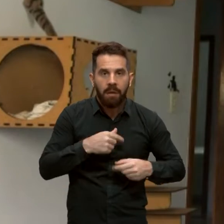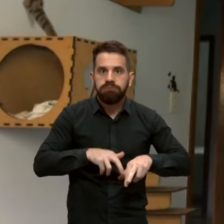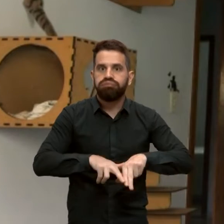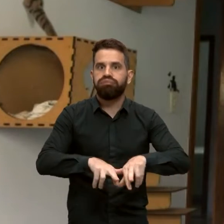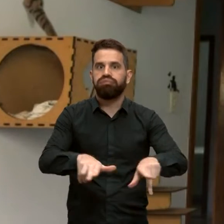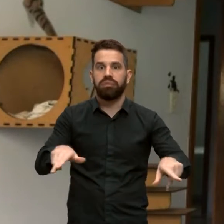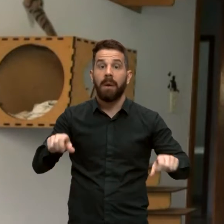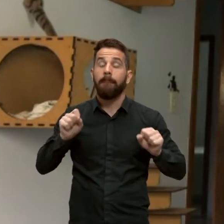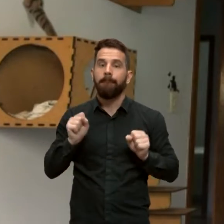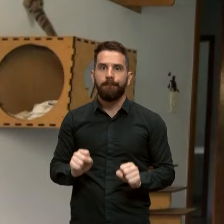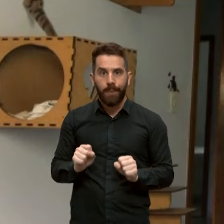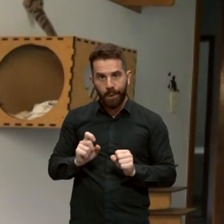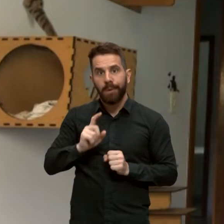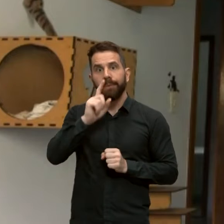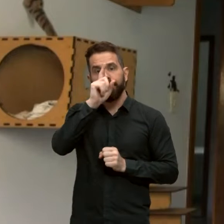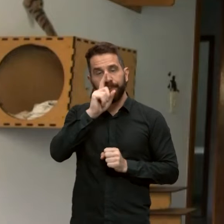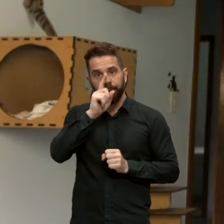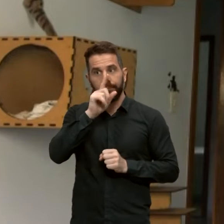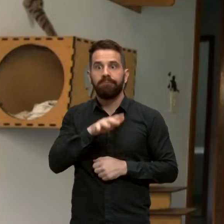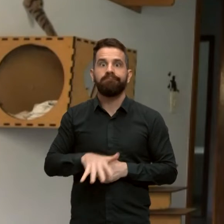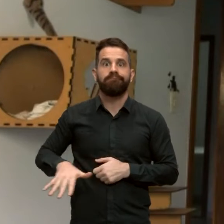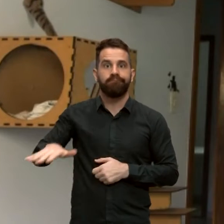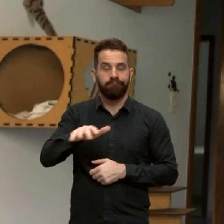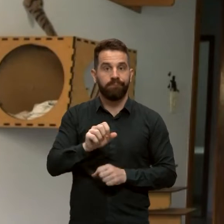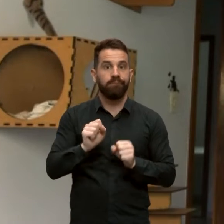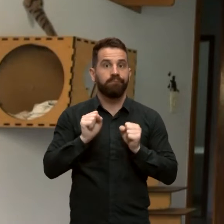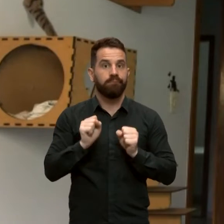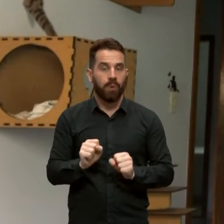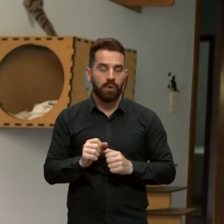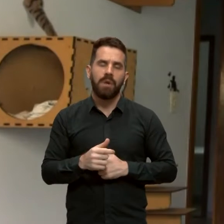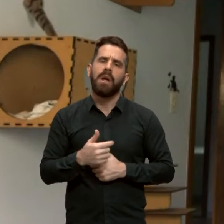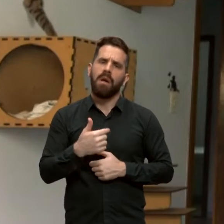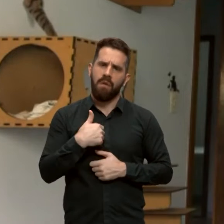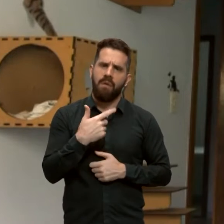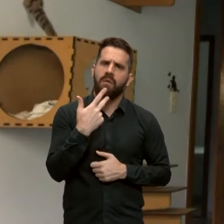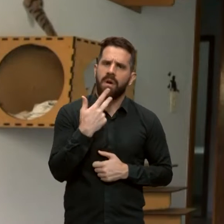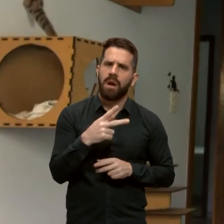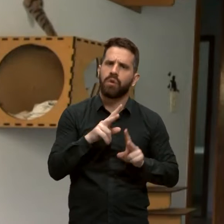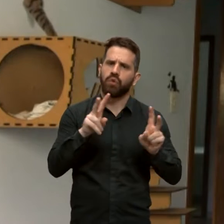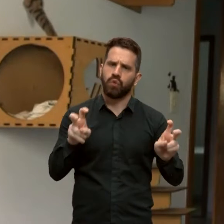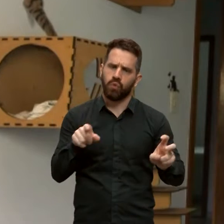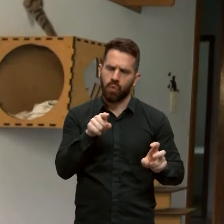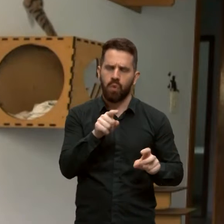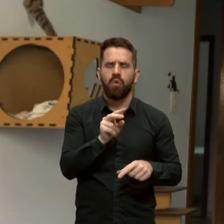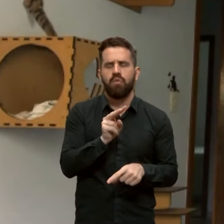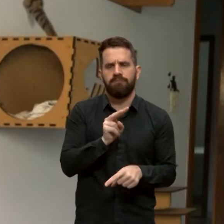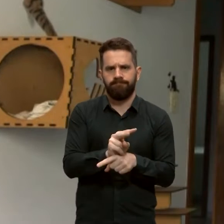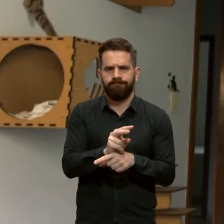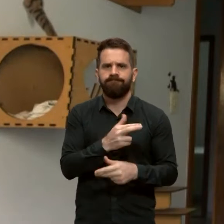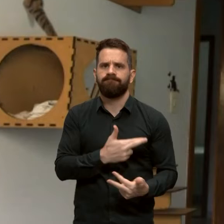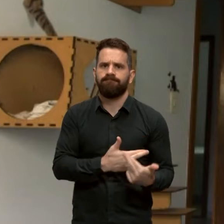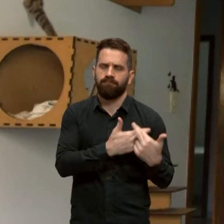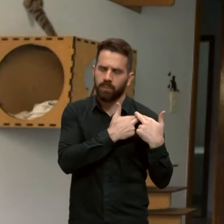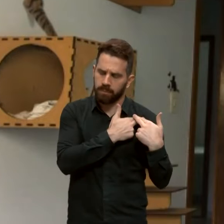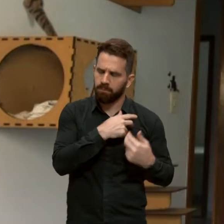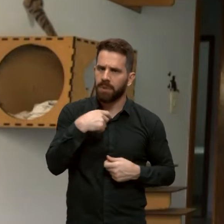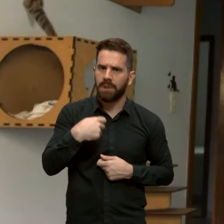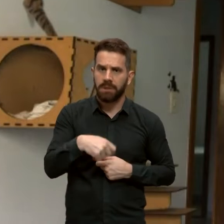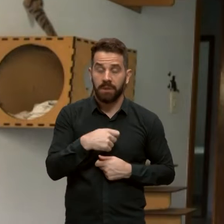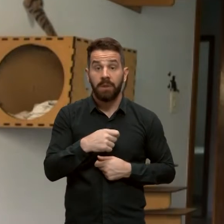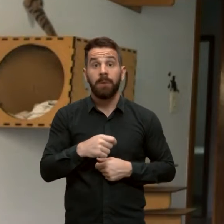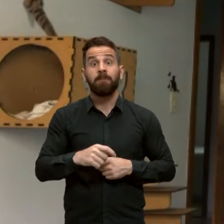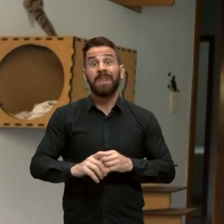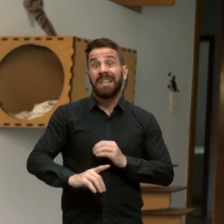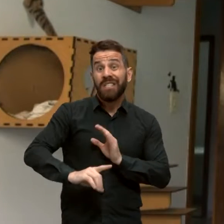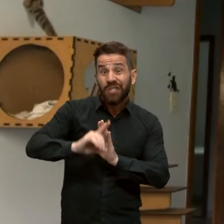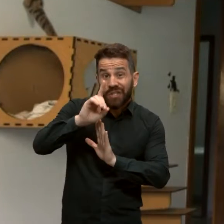é muito importante a questão da posse responsável. Eu sempre falo que todo animal o direito à castração tinha que ser um direito